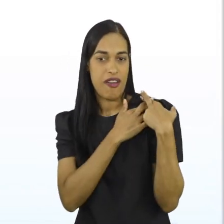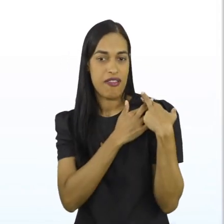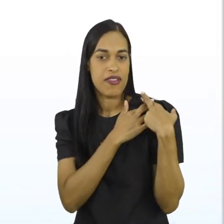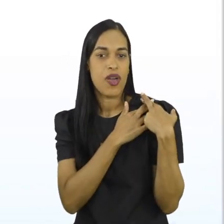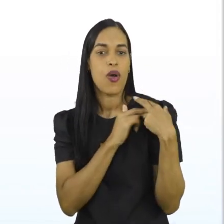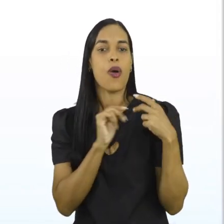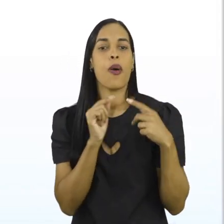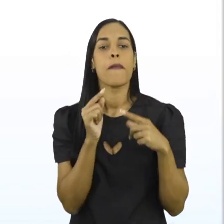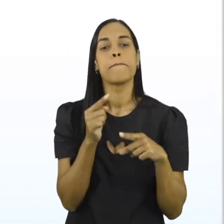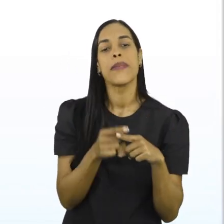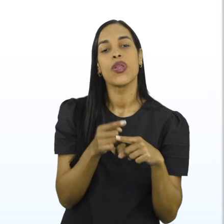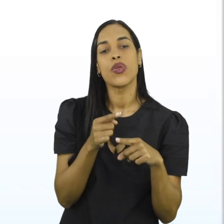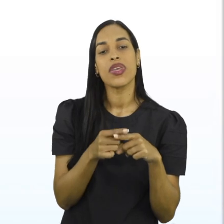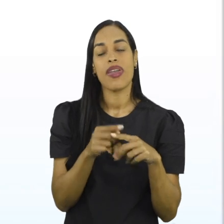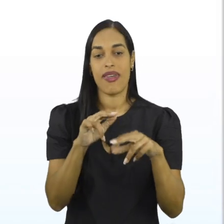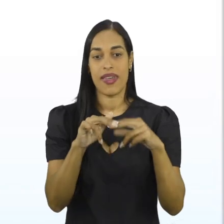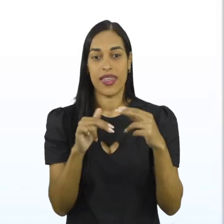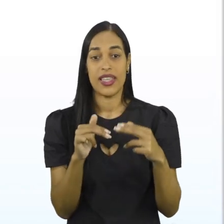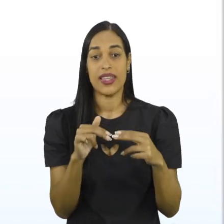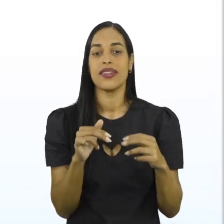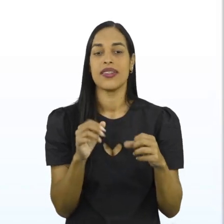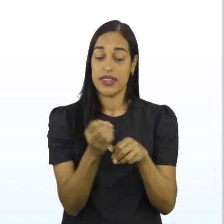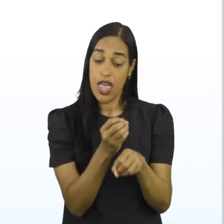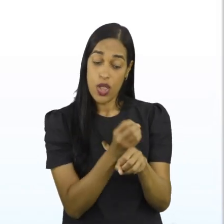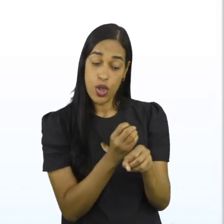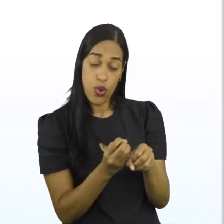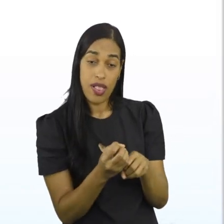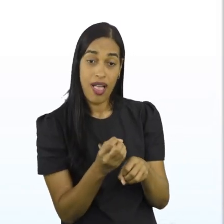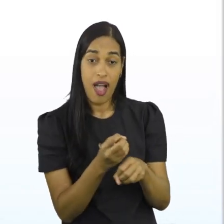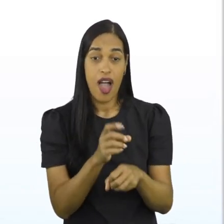responsável pela digestão intracelular.